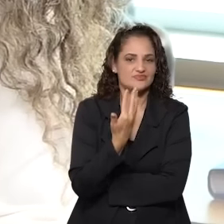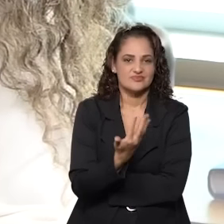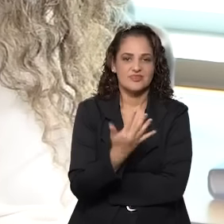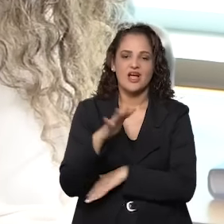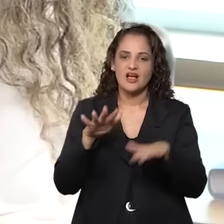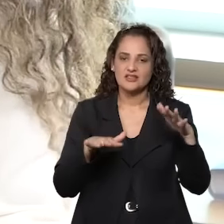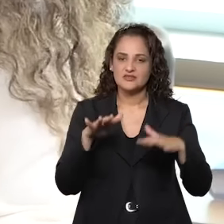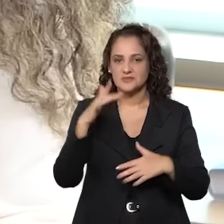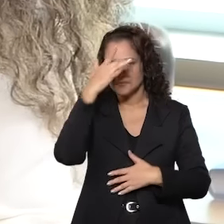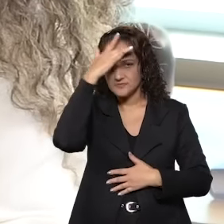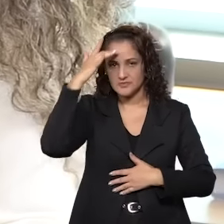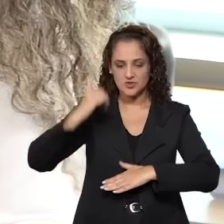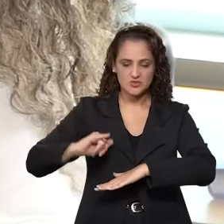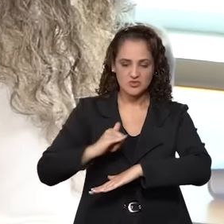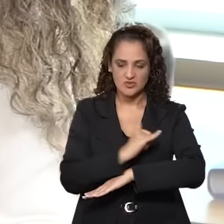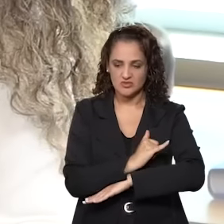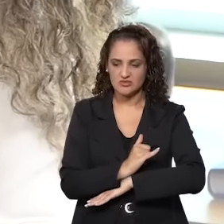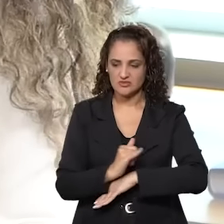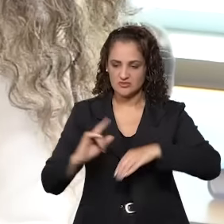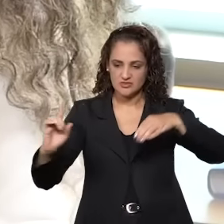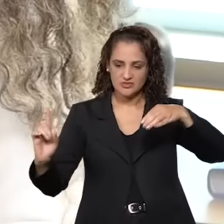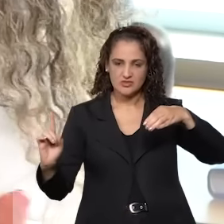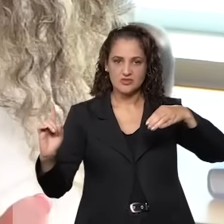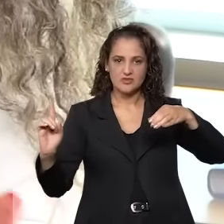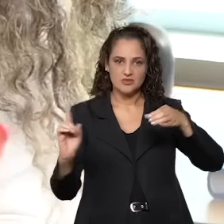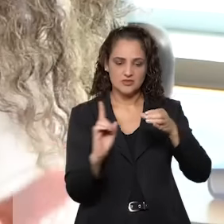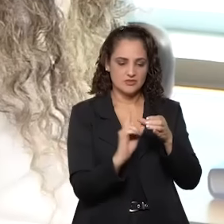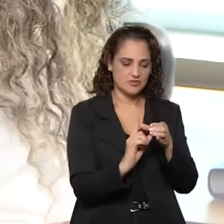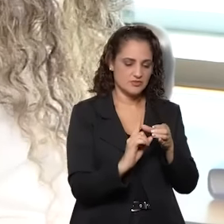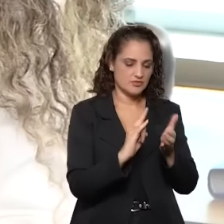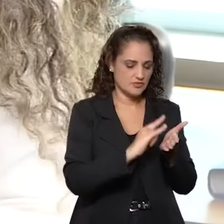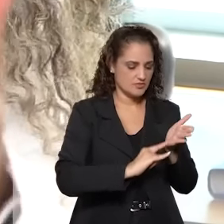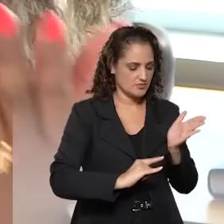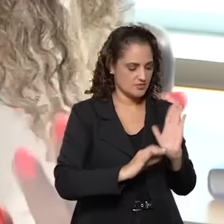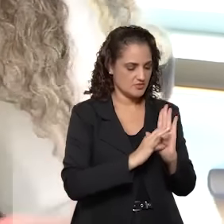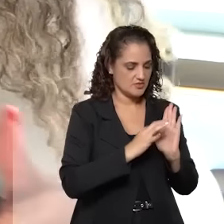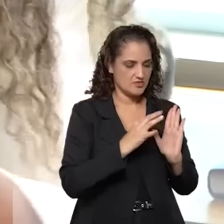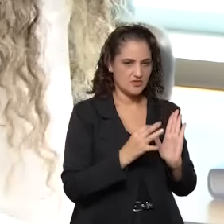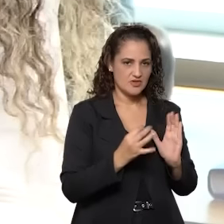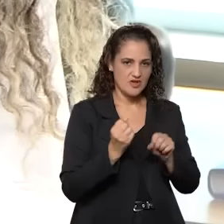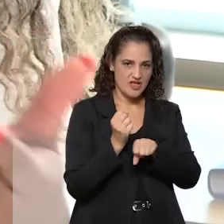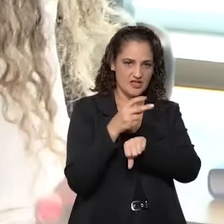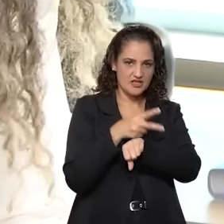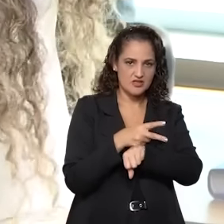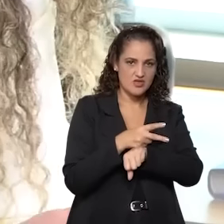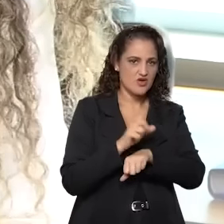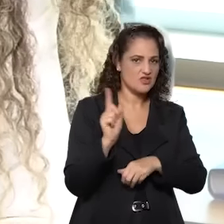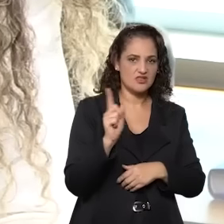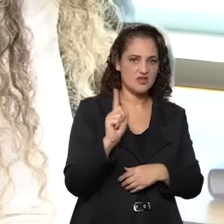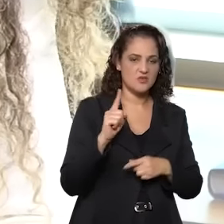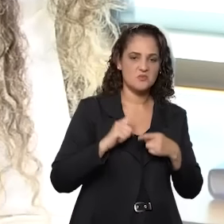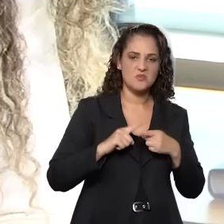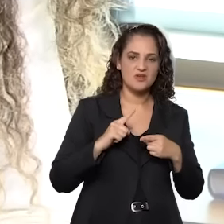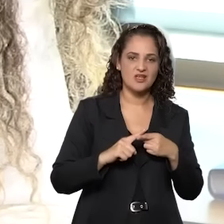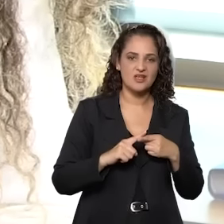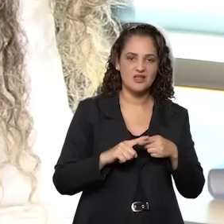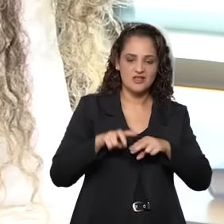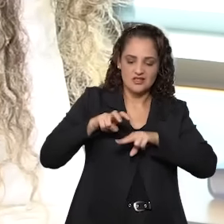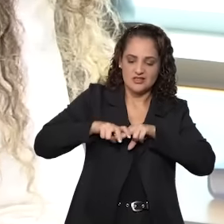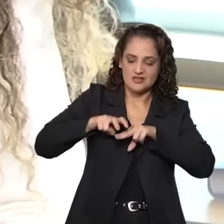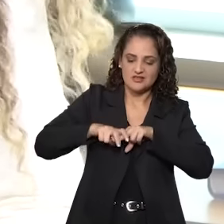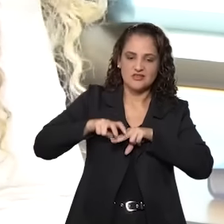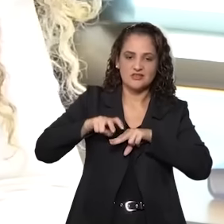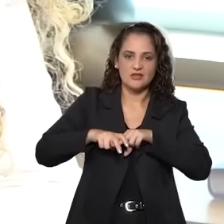né e assim o problema é da pessoa gorda o problema é da da empresa que não tem estações de trabalho que acomodam diferentes corpos